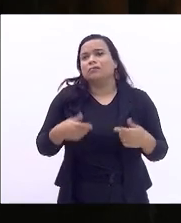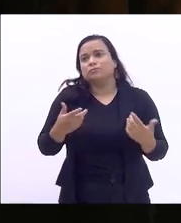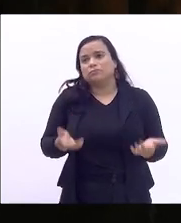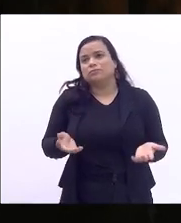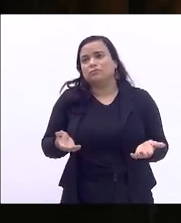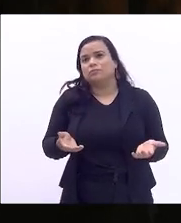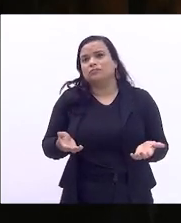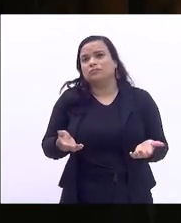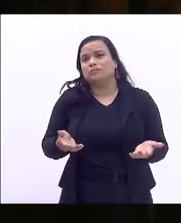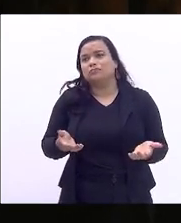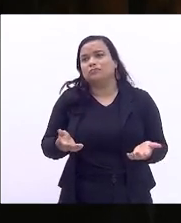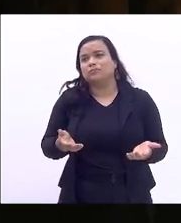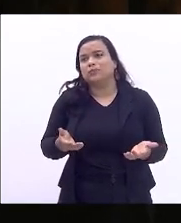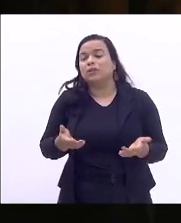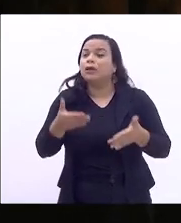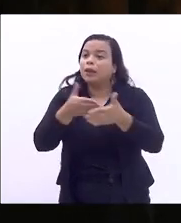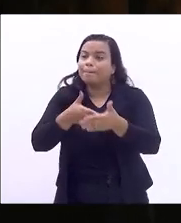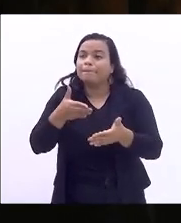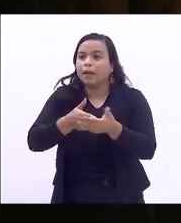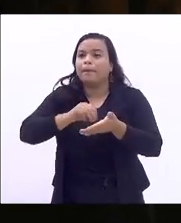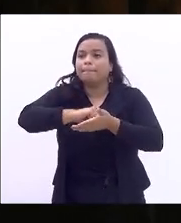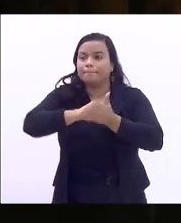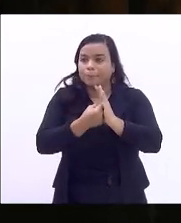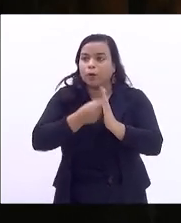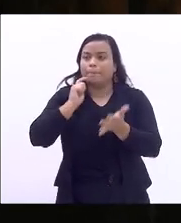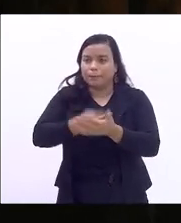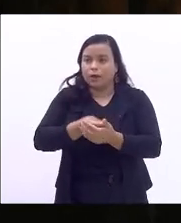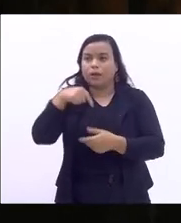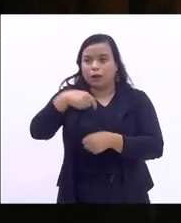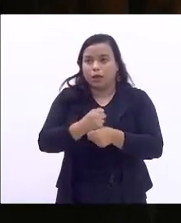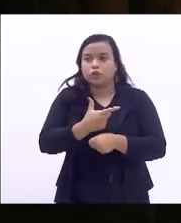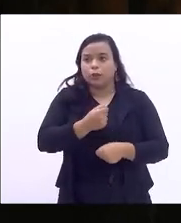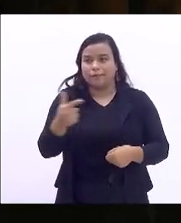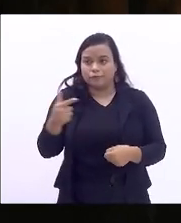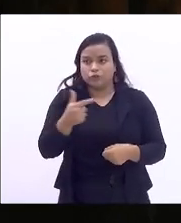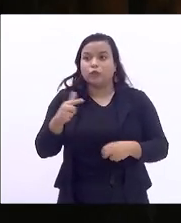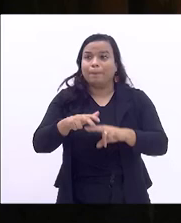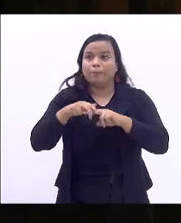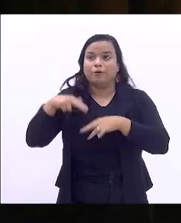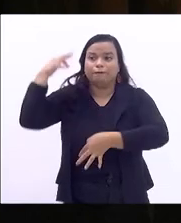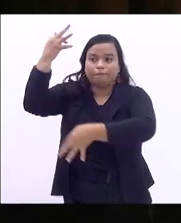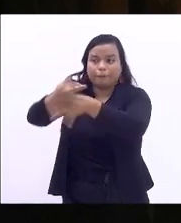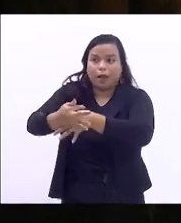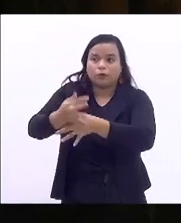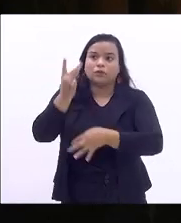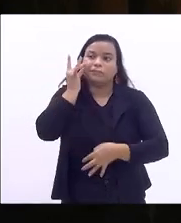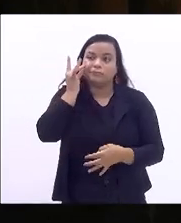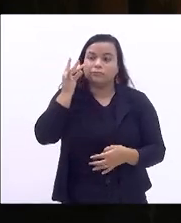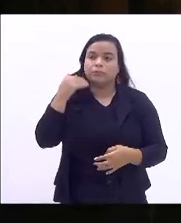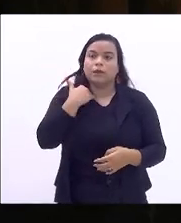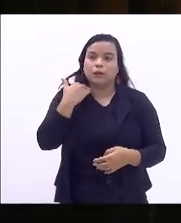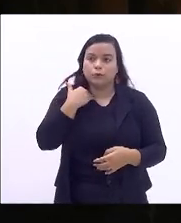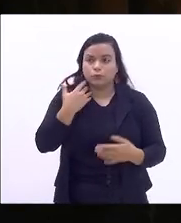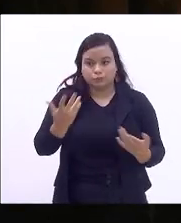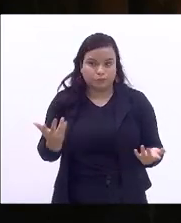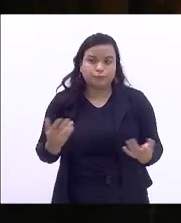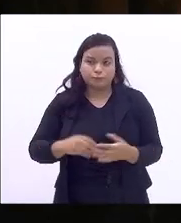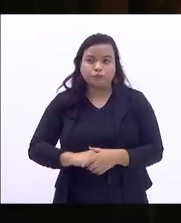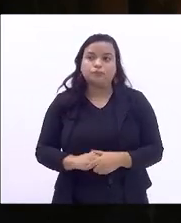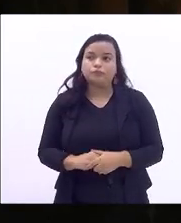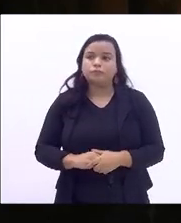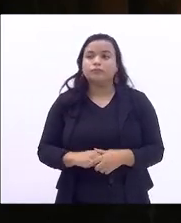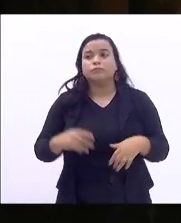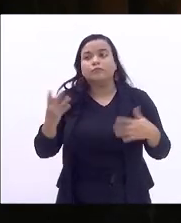impossibilitando o impedindo o bloqueio do pagamento em 2022 pela ausência do comparecimento em bancos então